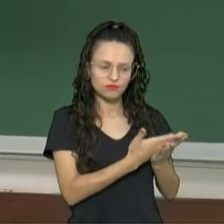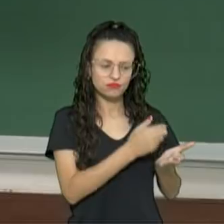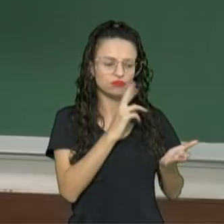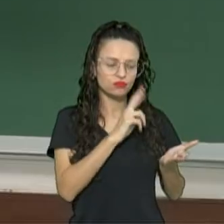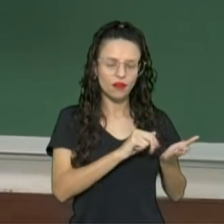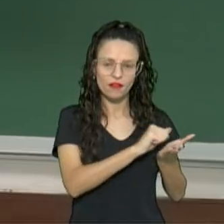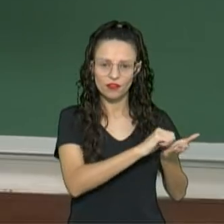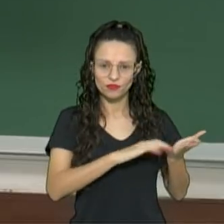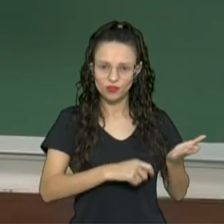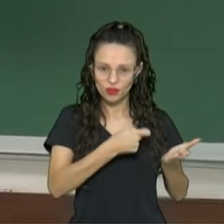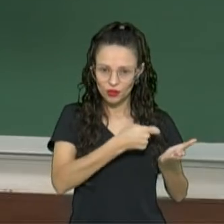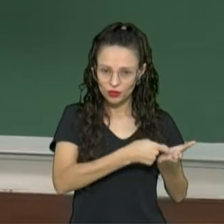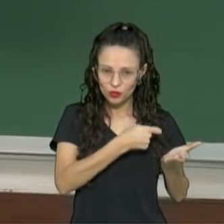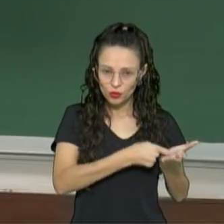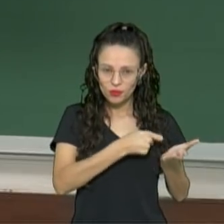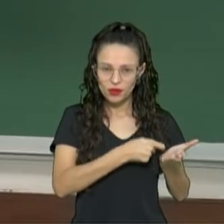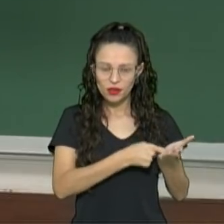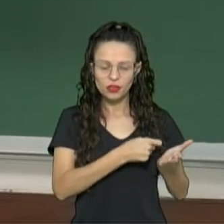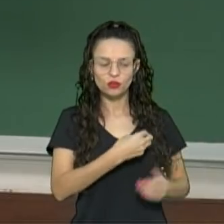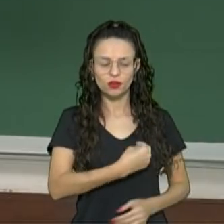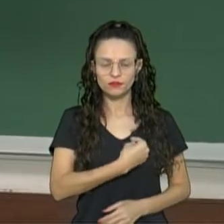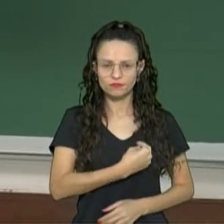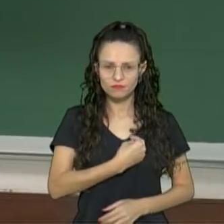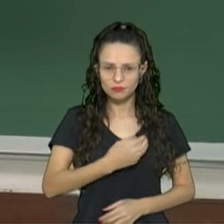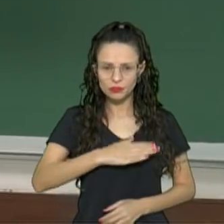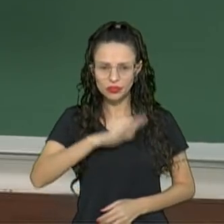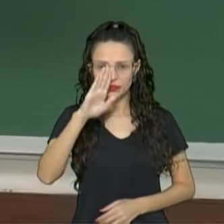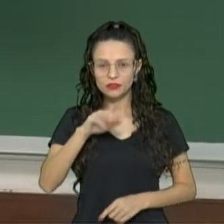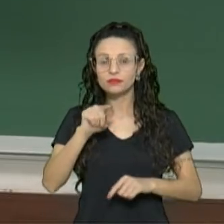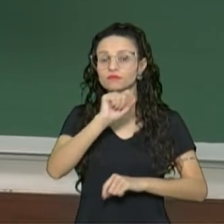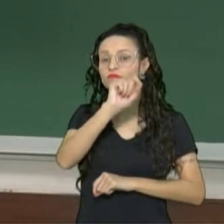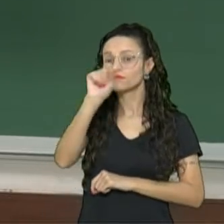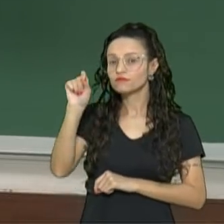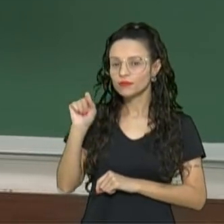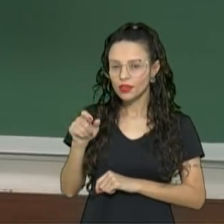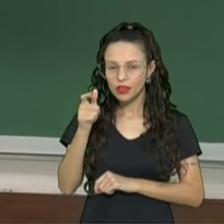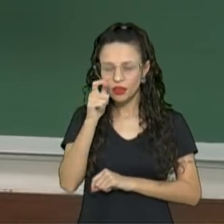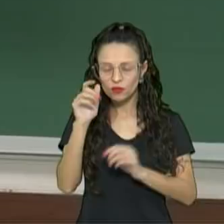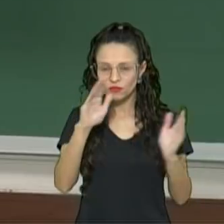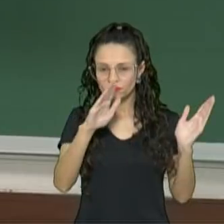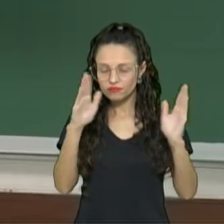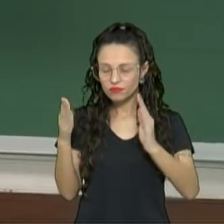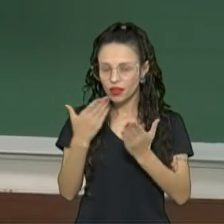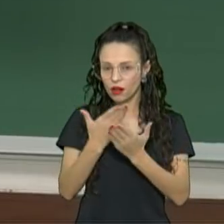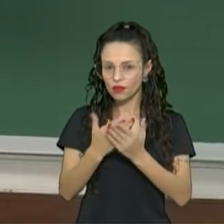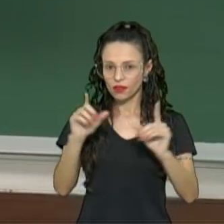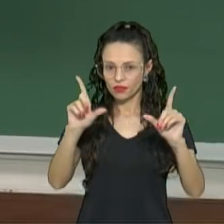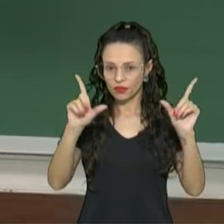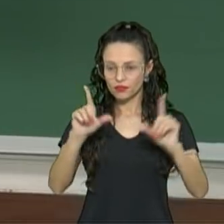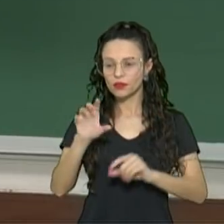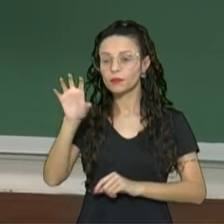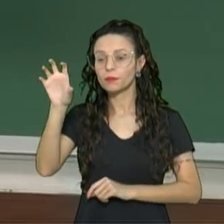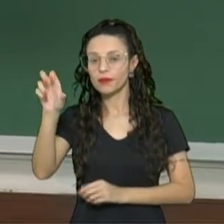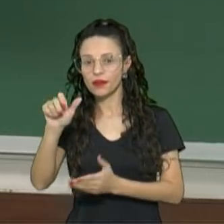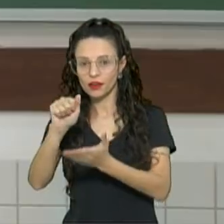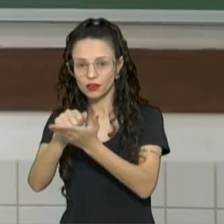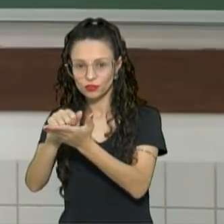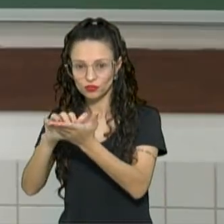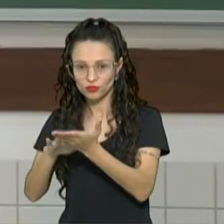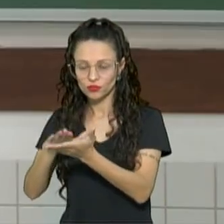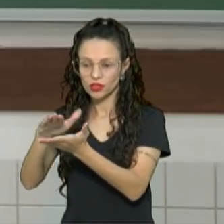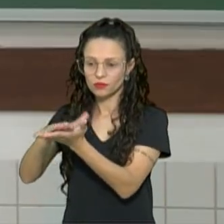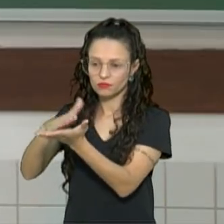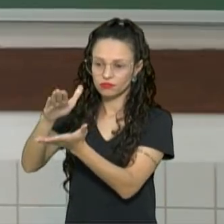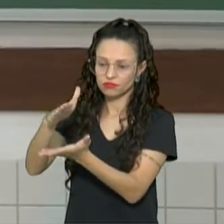quem está fazendo aula pela televisão, lembrar de pegar as atividades, no colégio e devolver também, que os